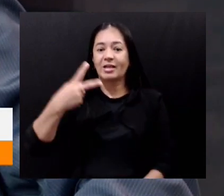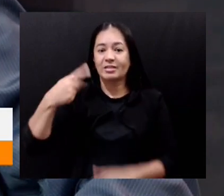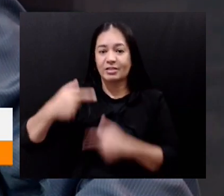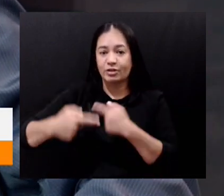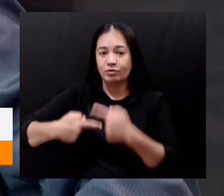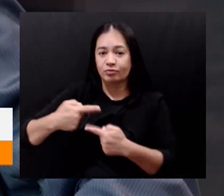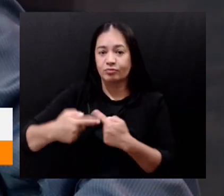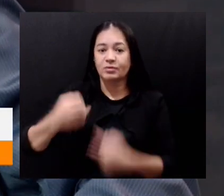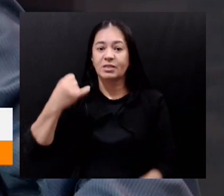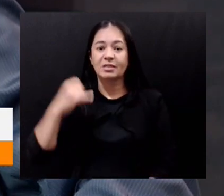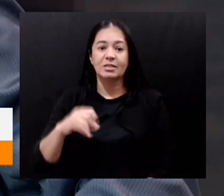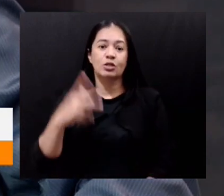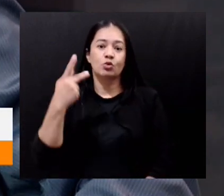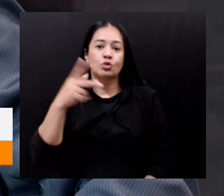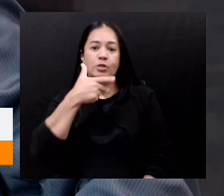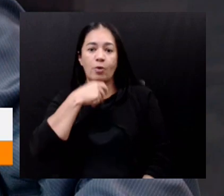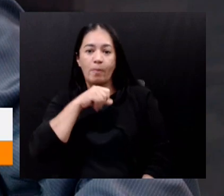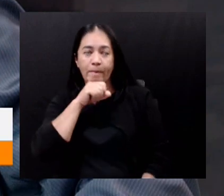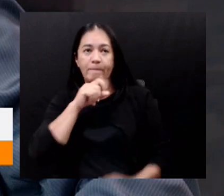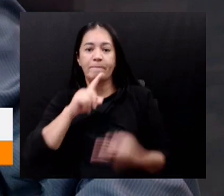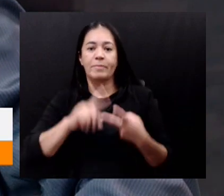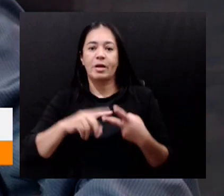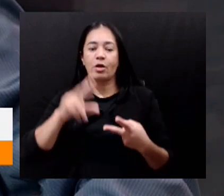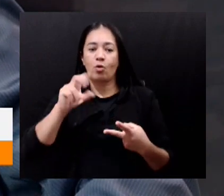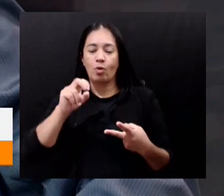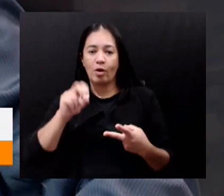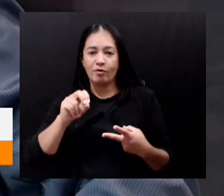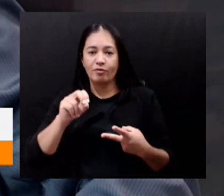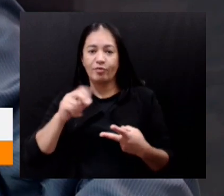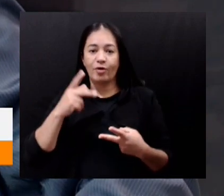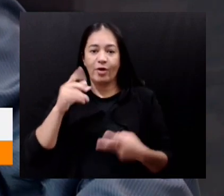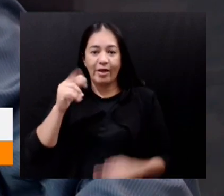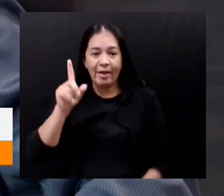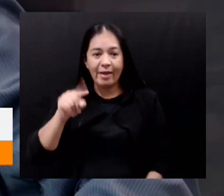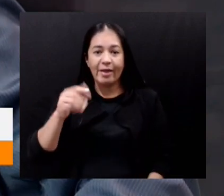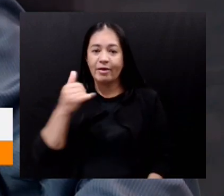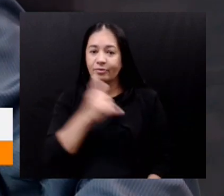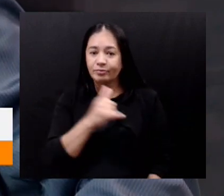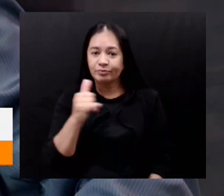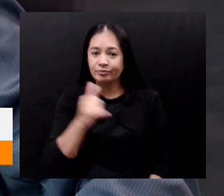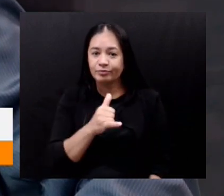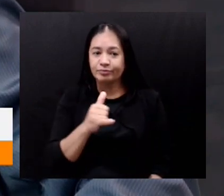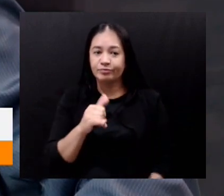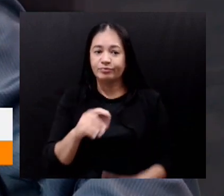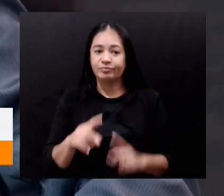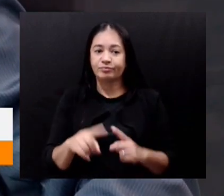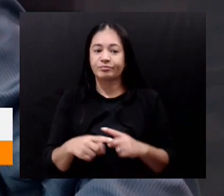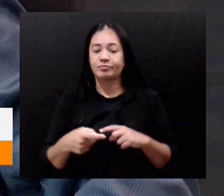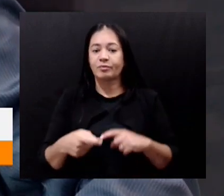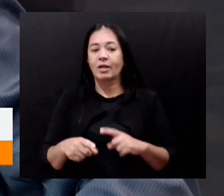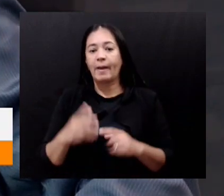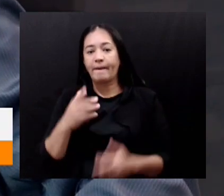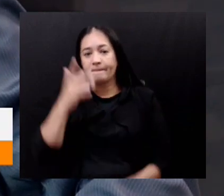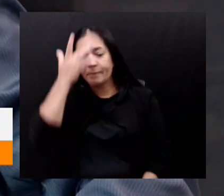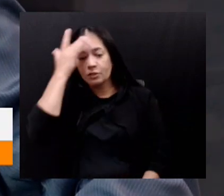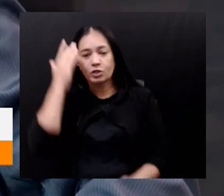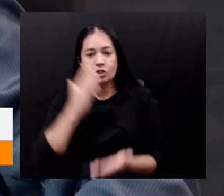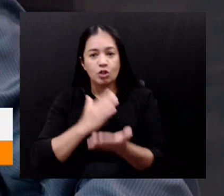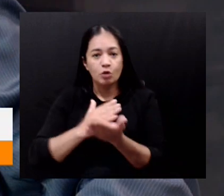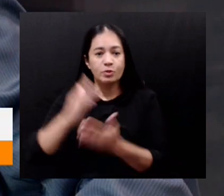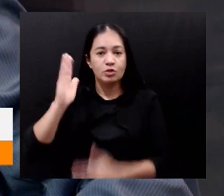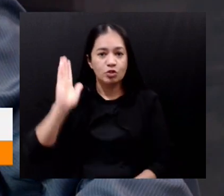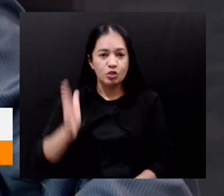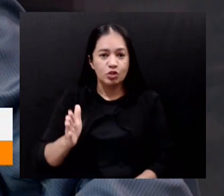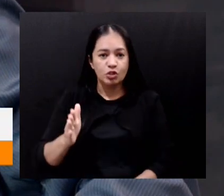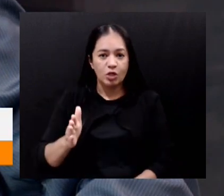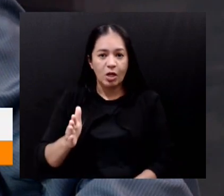Por 60 dias estão suspensos todos os processos. Quem entrou com processo judicial, mais ou menos aquilo que eu entendo que o